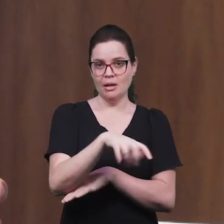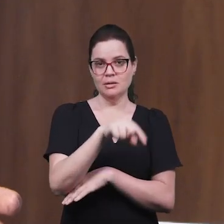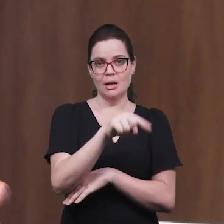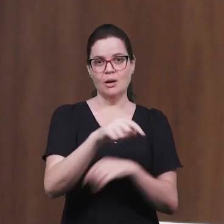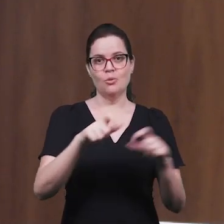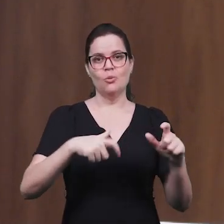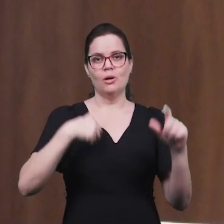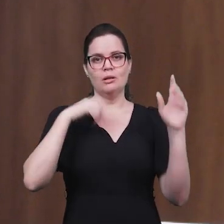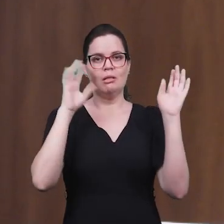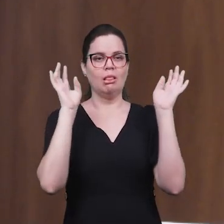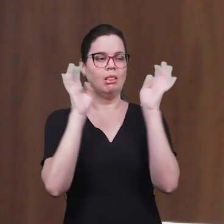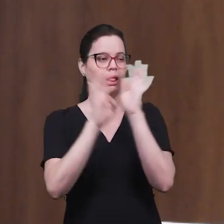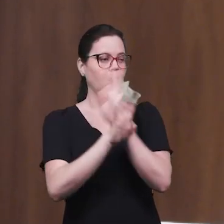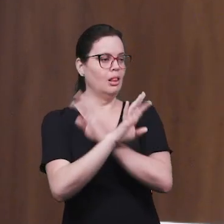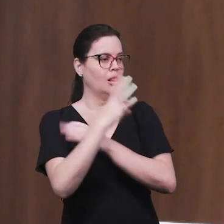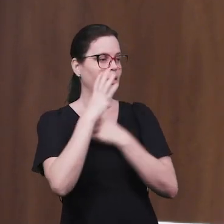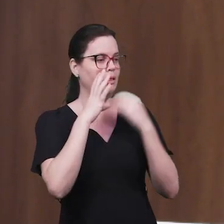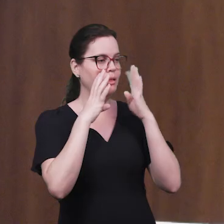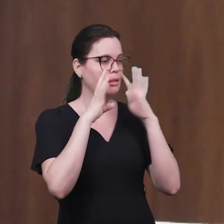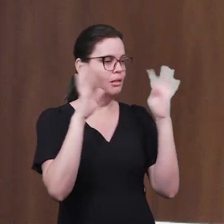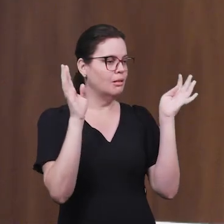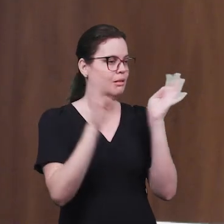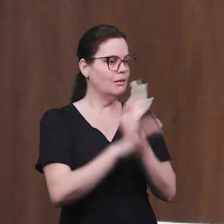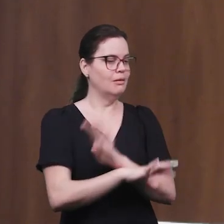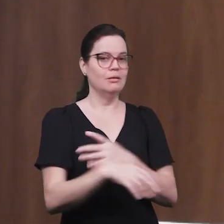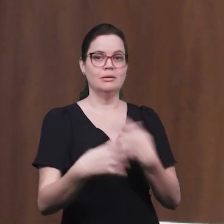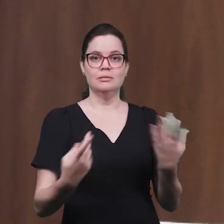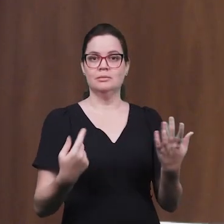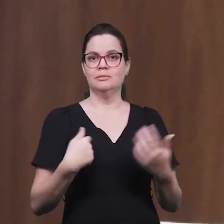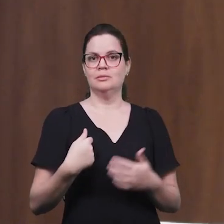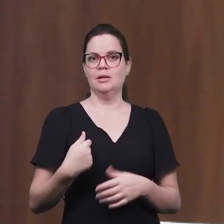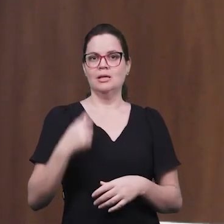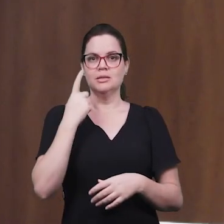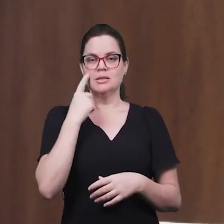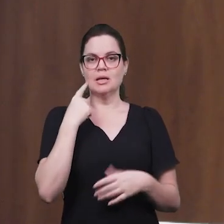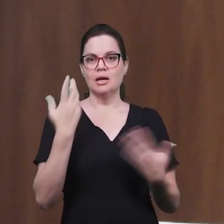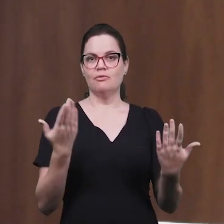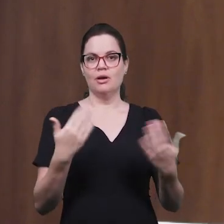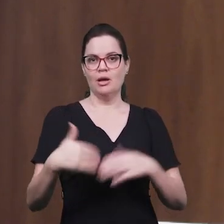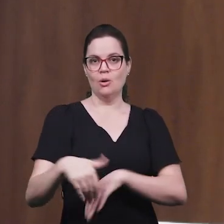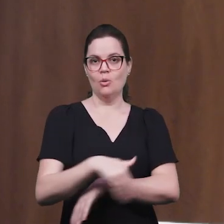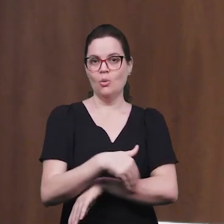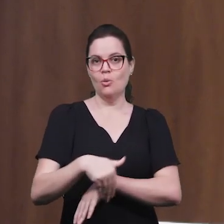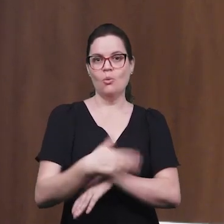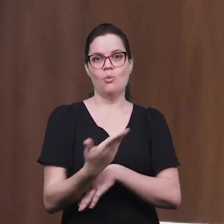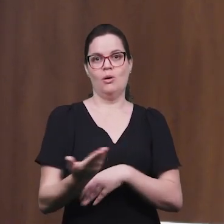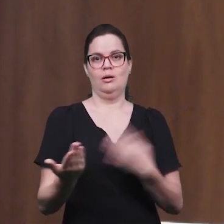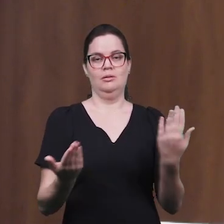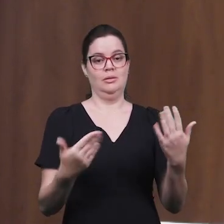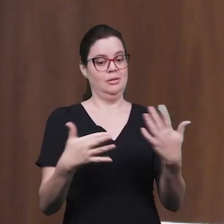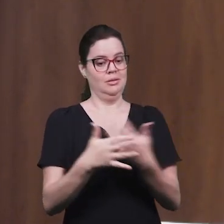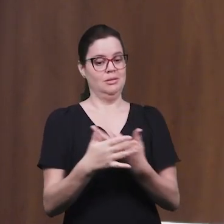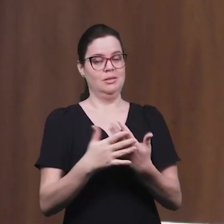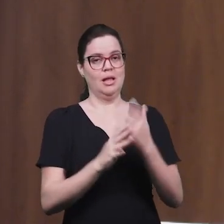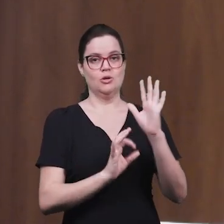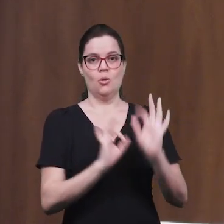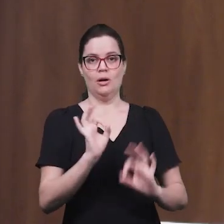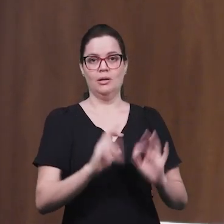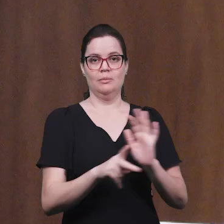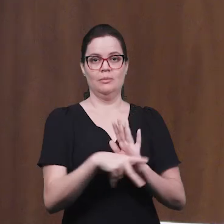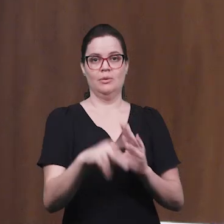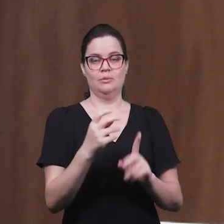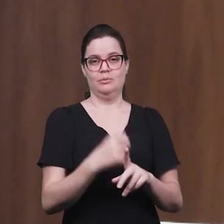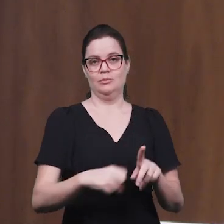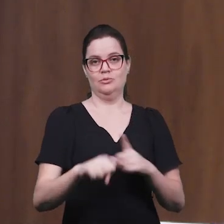são lugares de distração. Ruas, lugares de ir e vir, trânsito. Cidade é uma organização